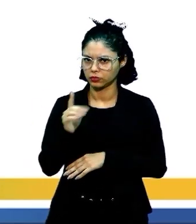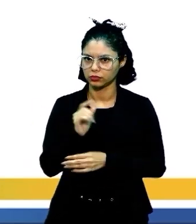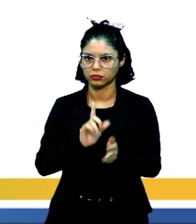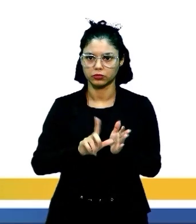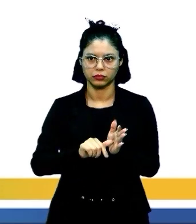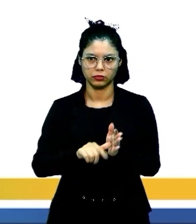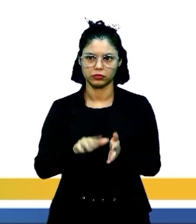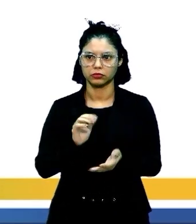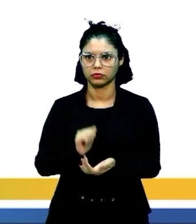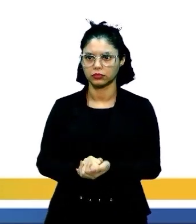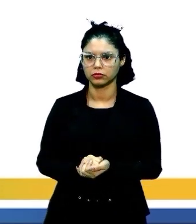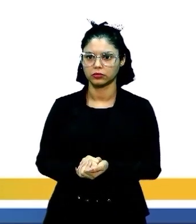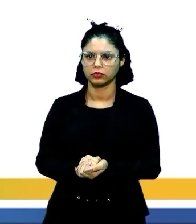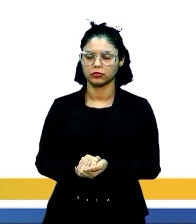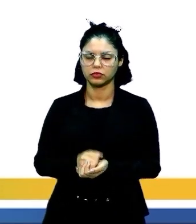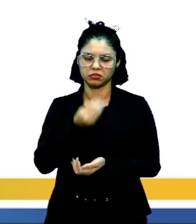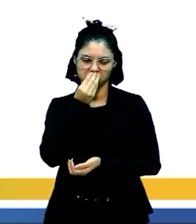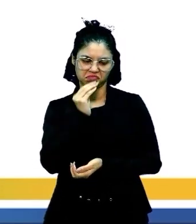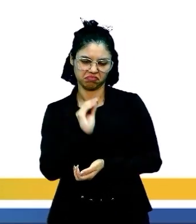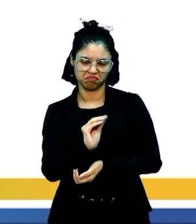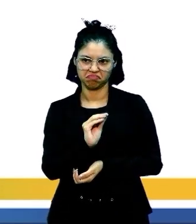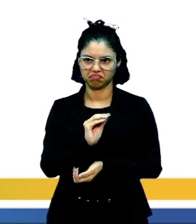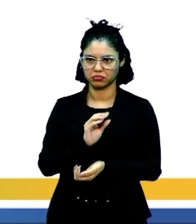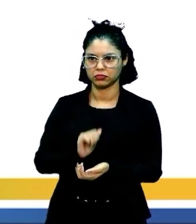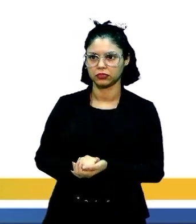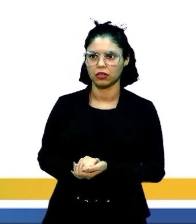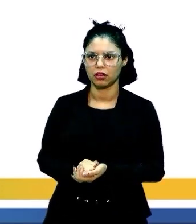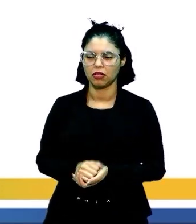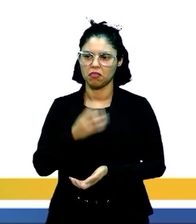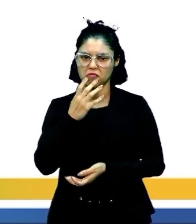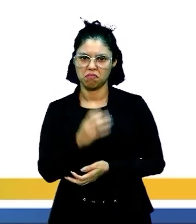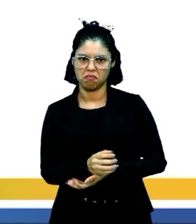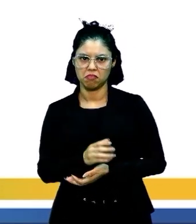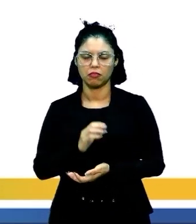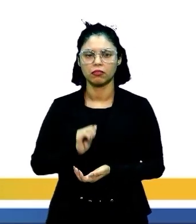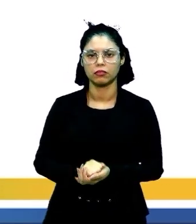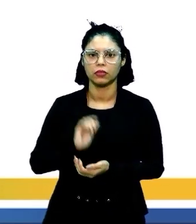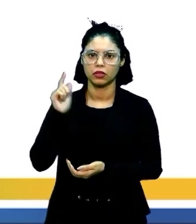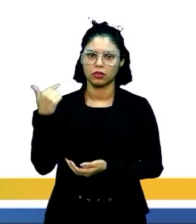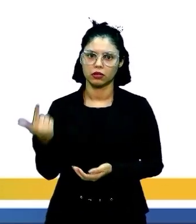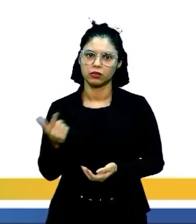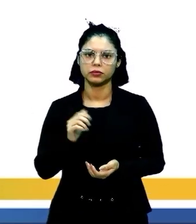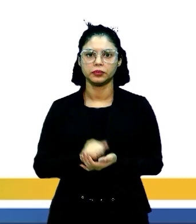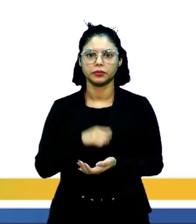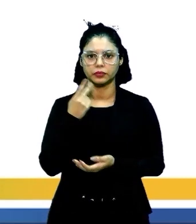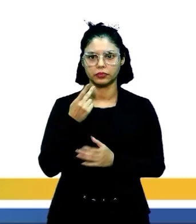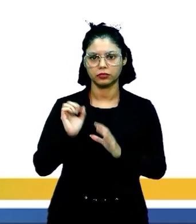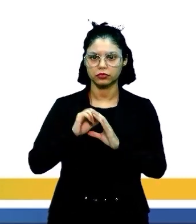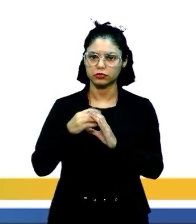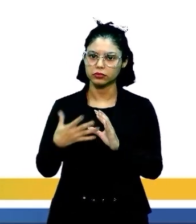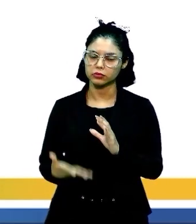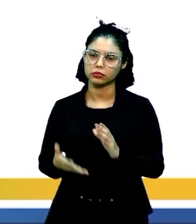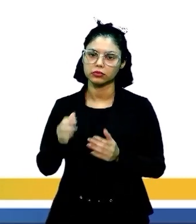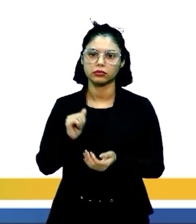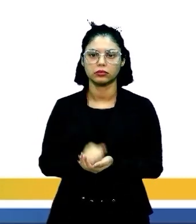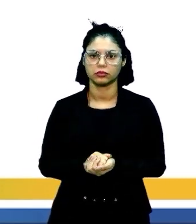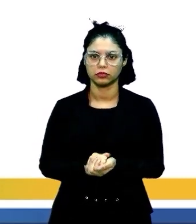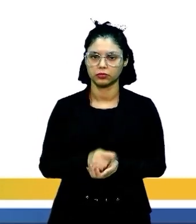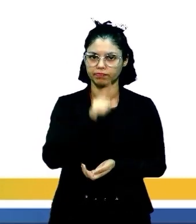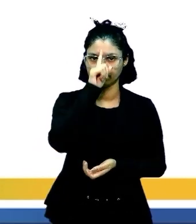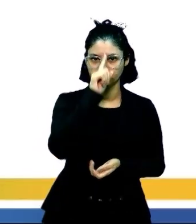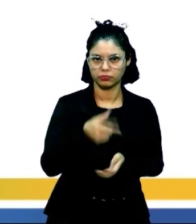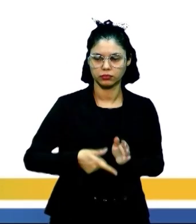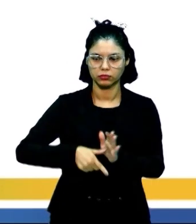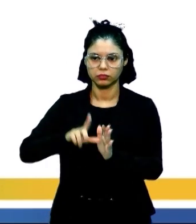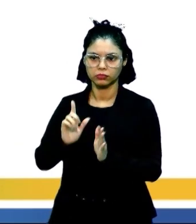civilizado, é atrasado, repugnante, ignorância, entre outras afirmações, que